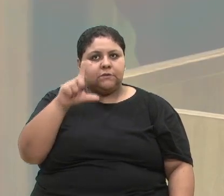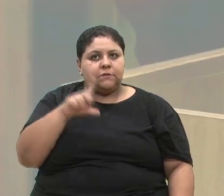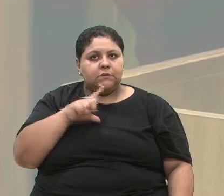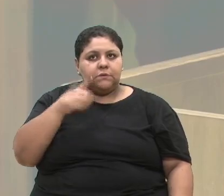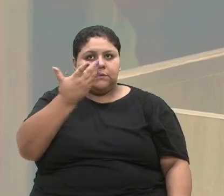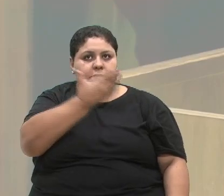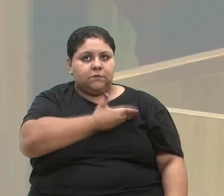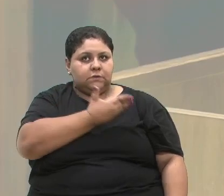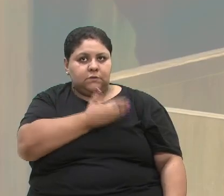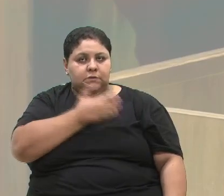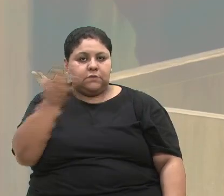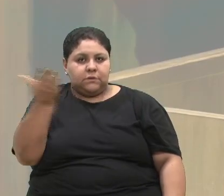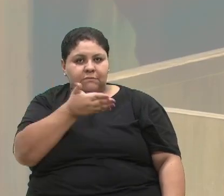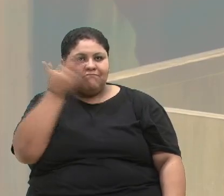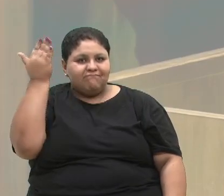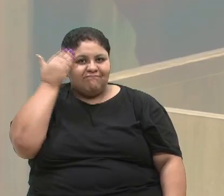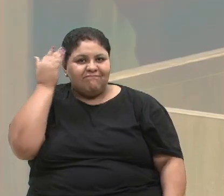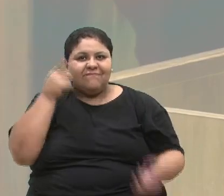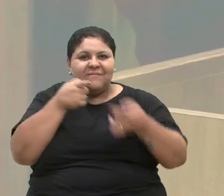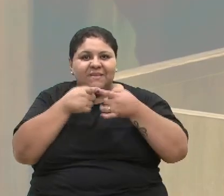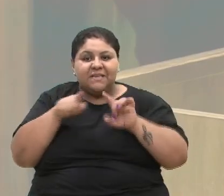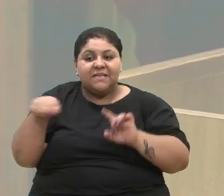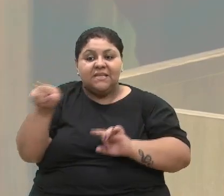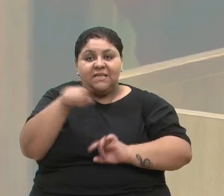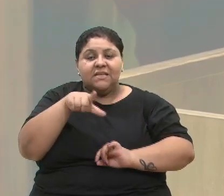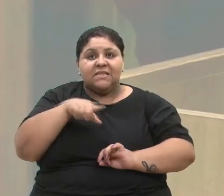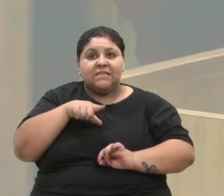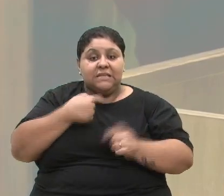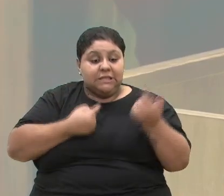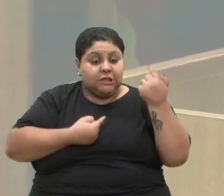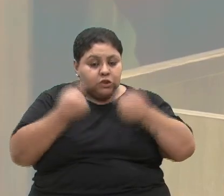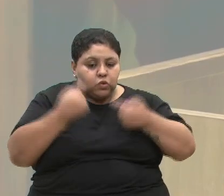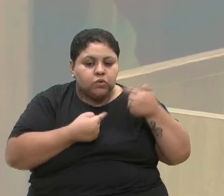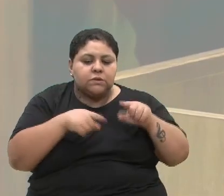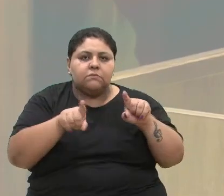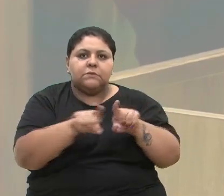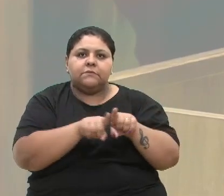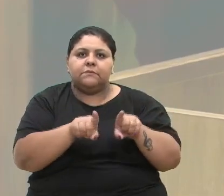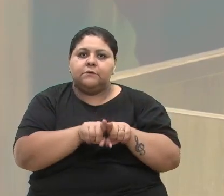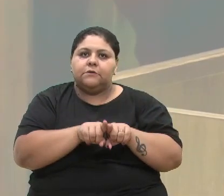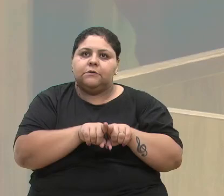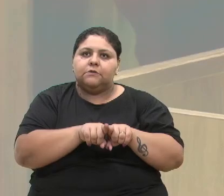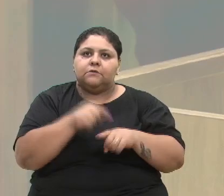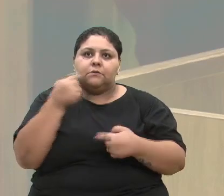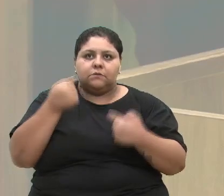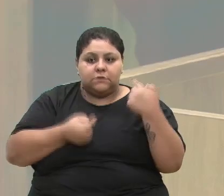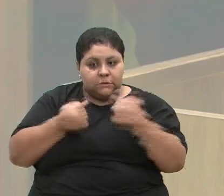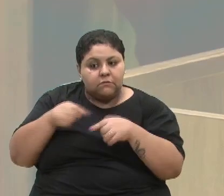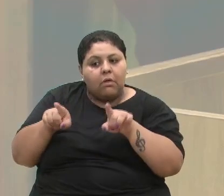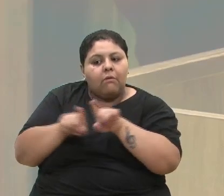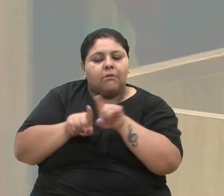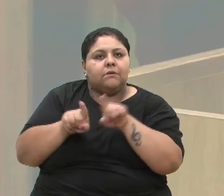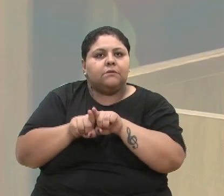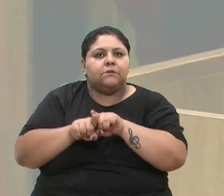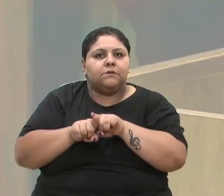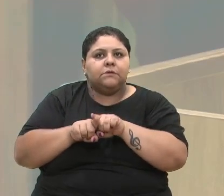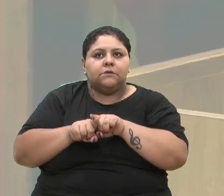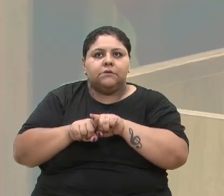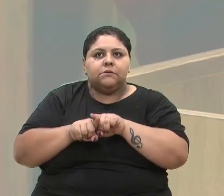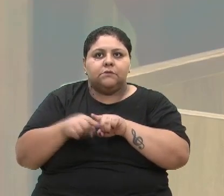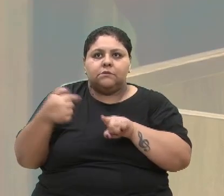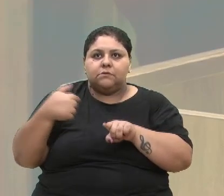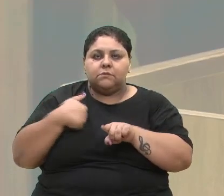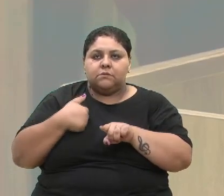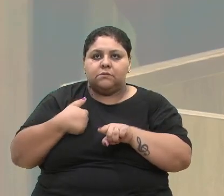amizade por vocês sabem disso, mas que a gente tenha esse debate também, que a gente debata sobre isso. Eu não